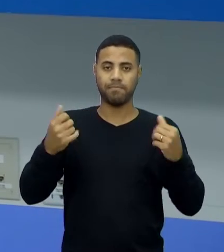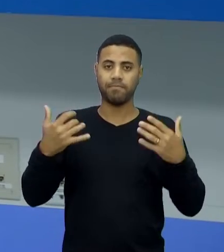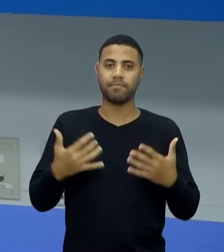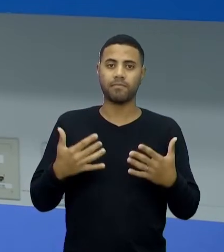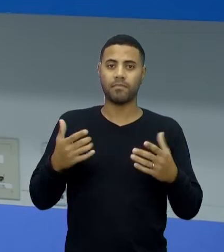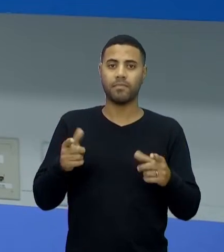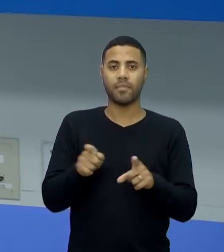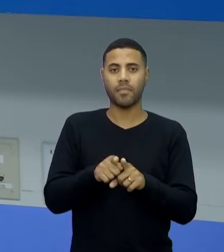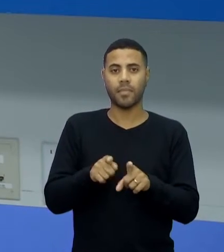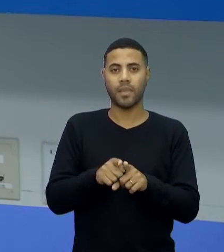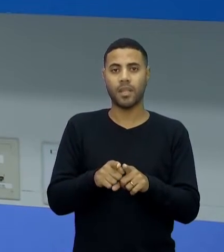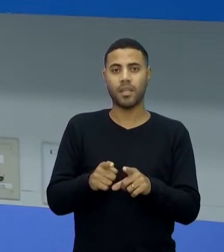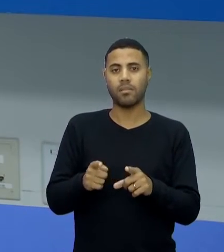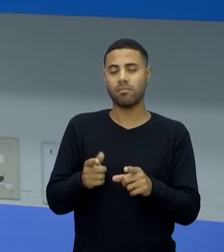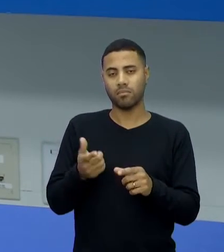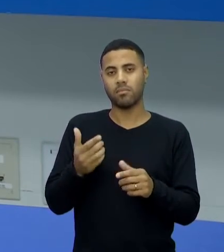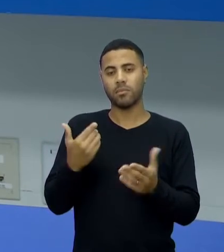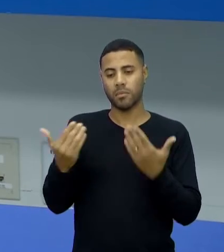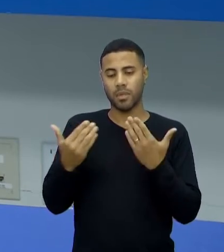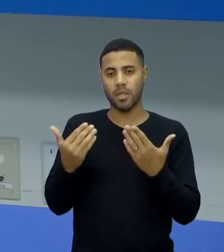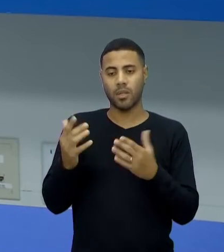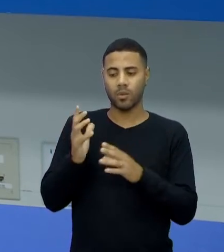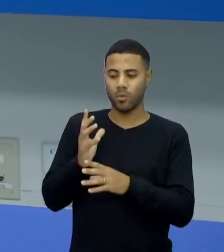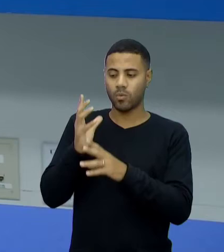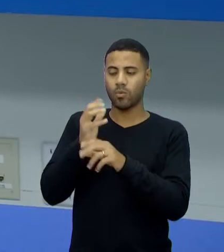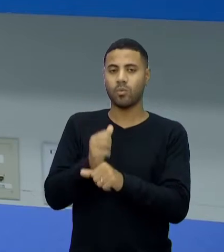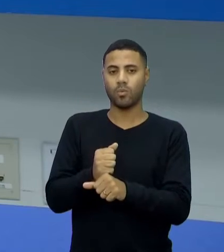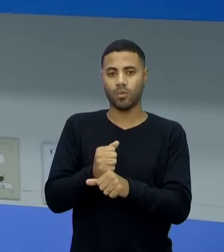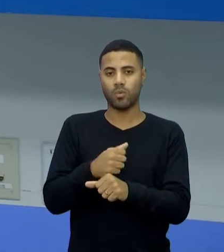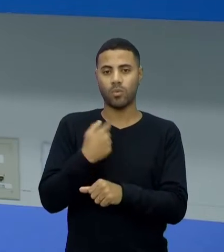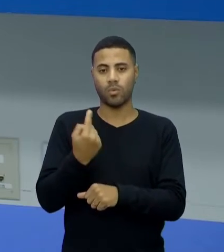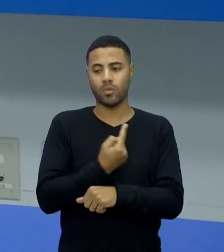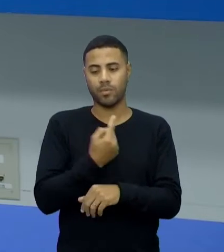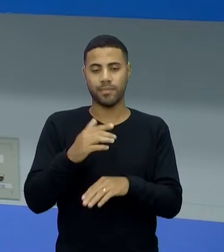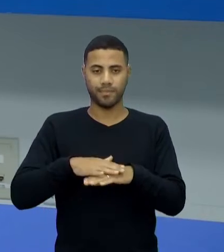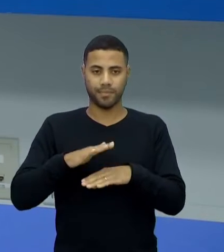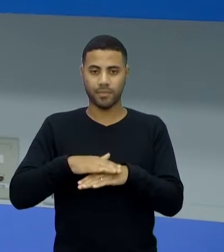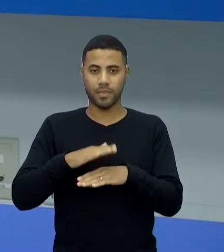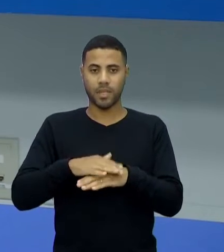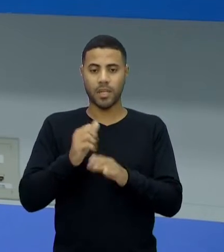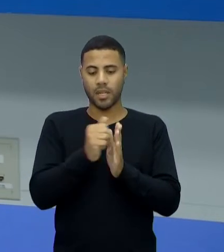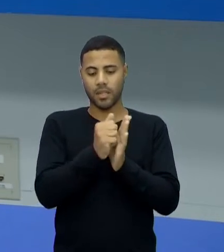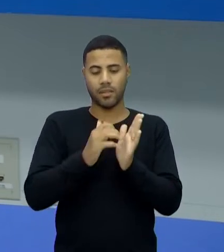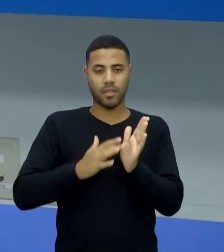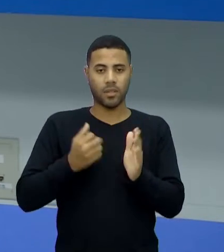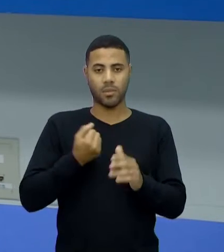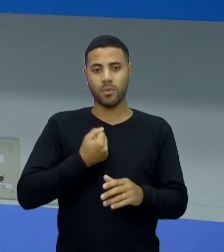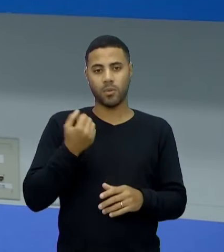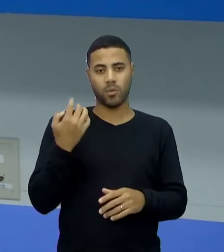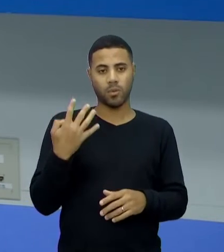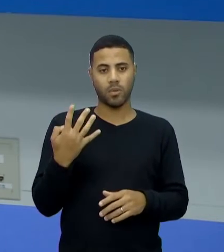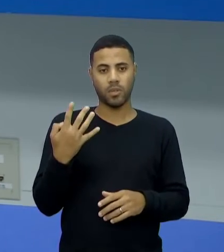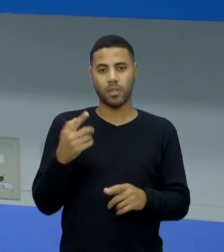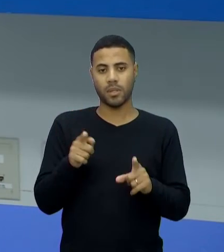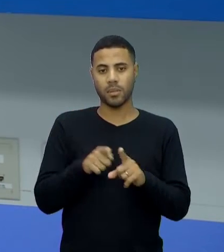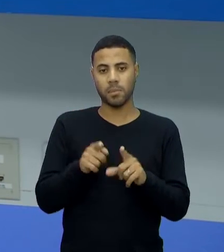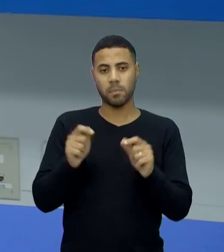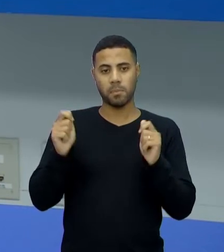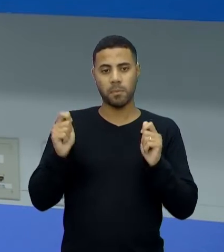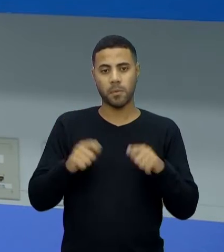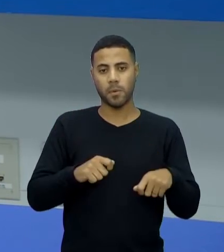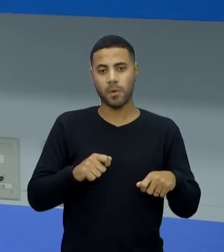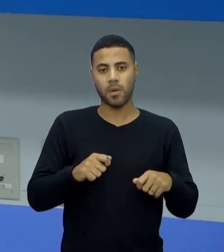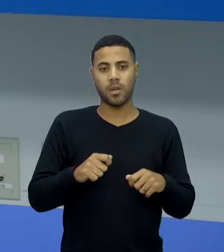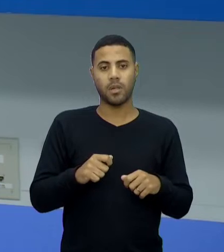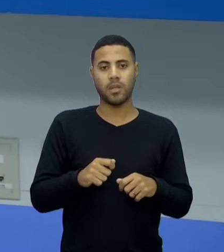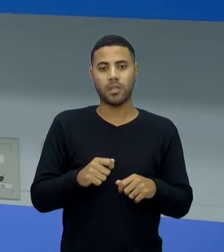final das contas pessoal todo esse percurso né que a gente fez aí na atividade quro e pode ser